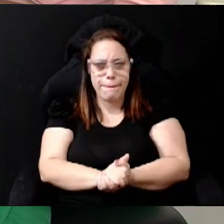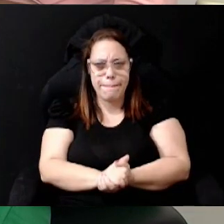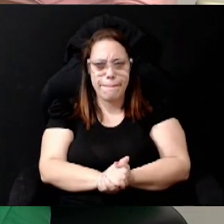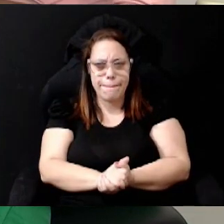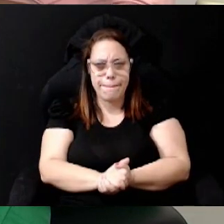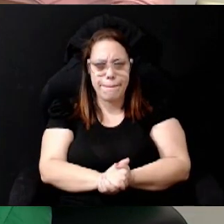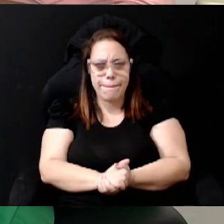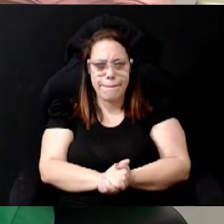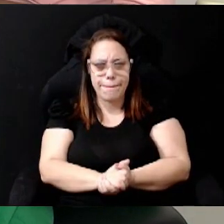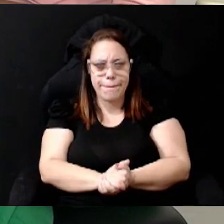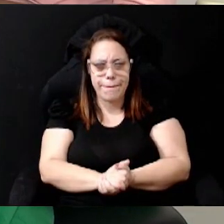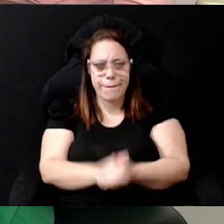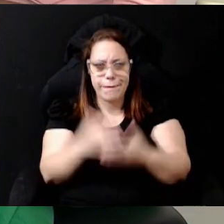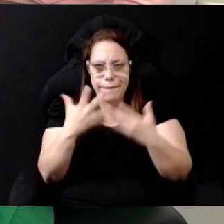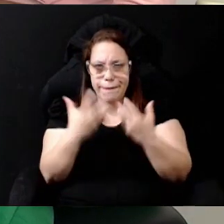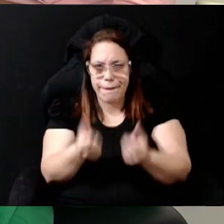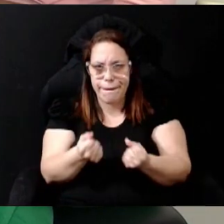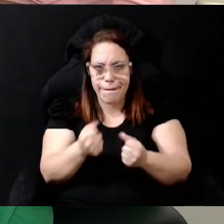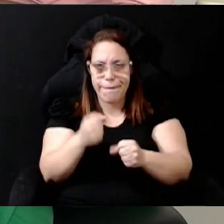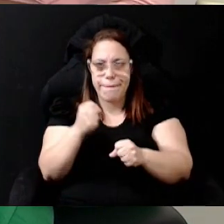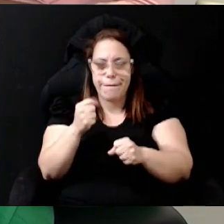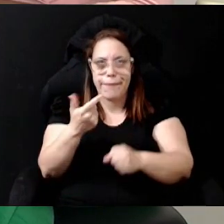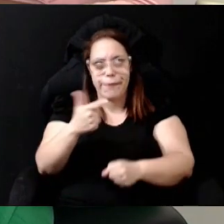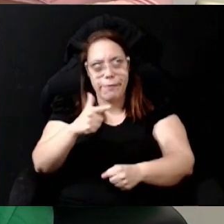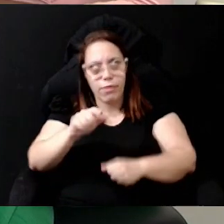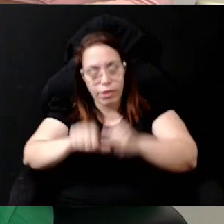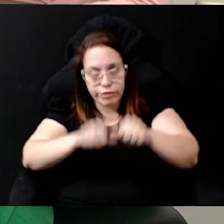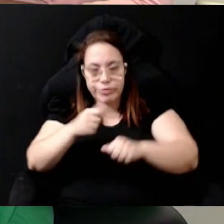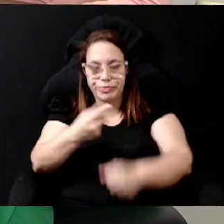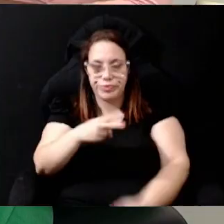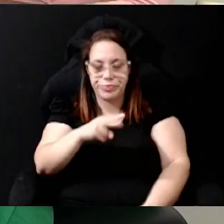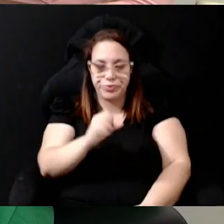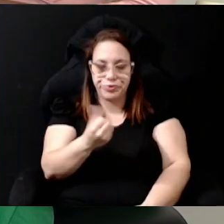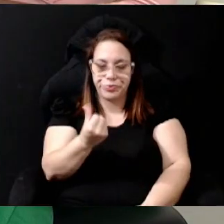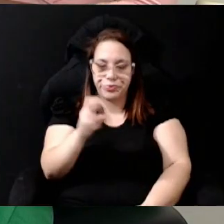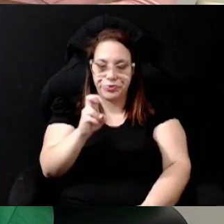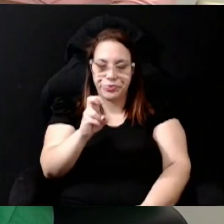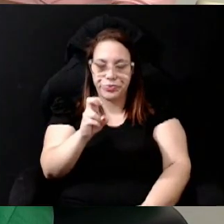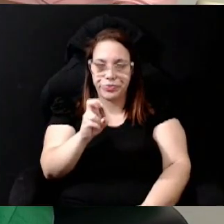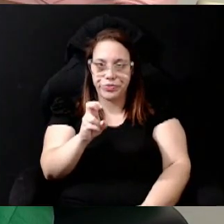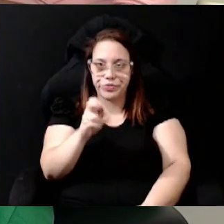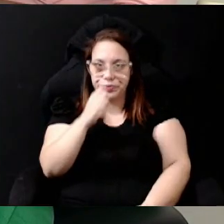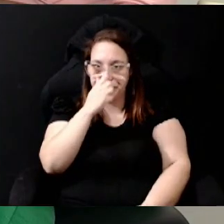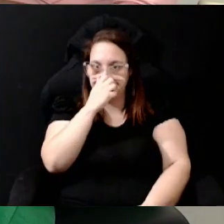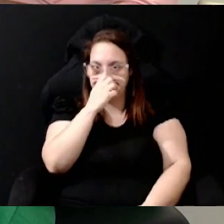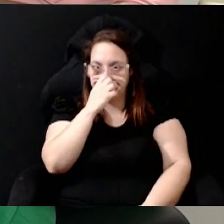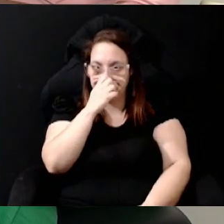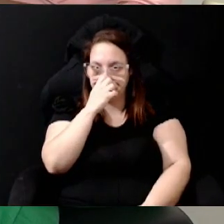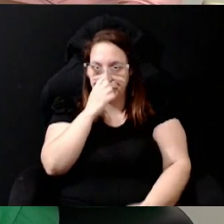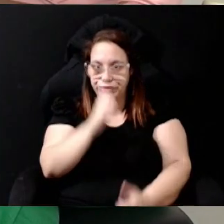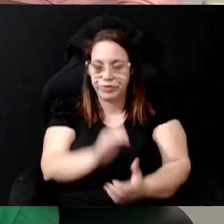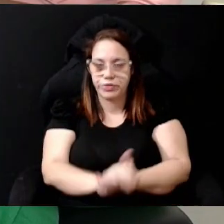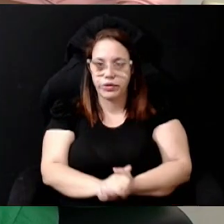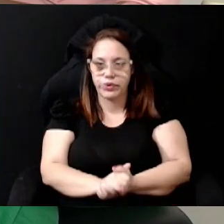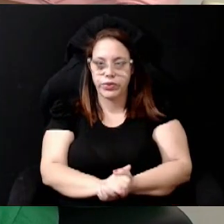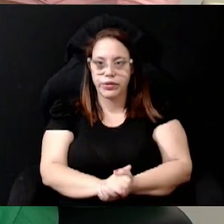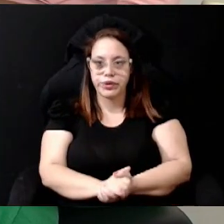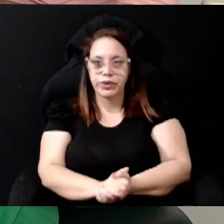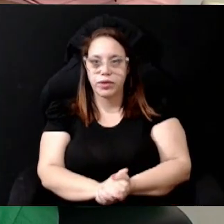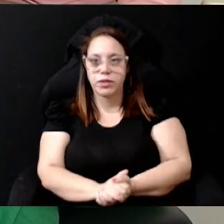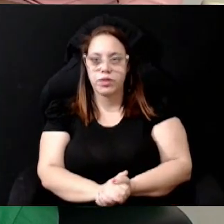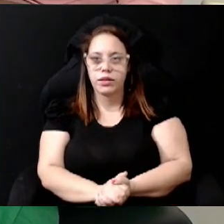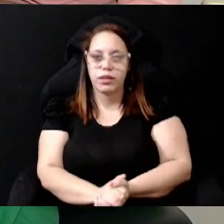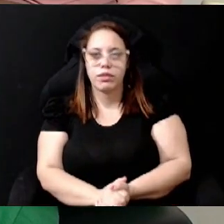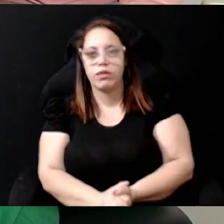instituído em 2004, ele ficou um tempinho parado, depois ele revitalizado em 2015. É um programa também que é fruto da